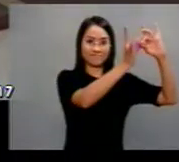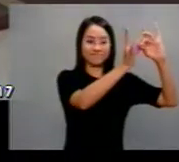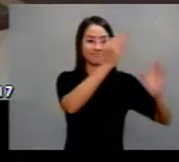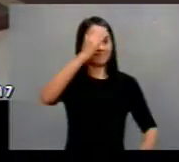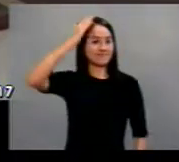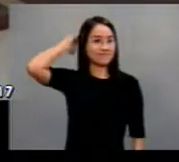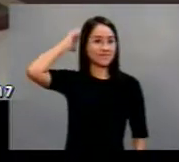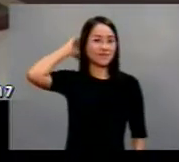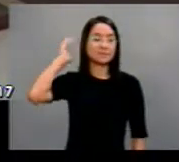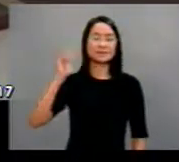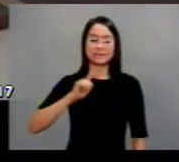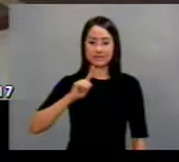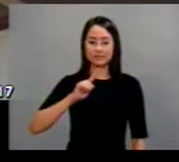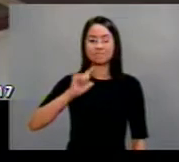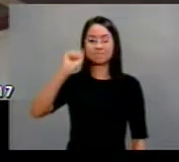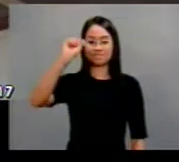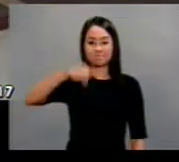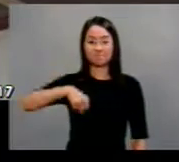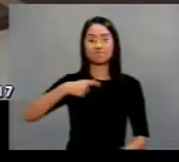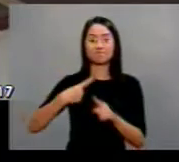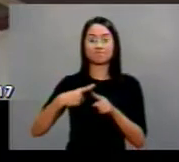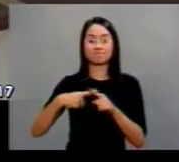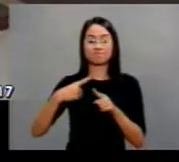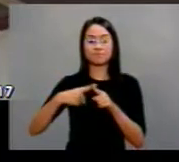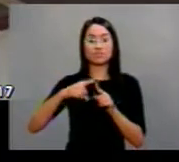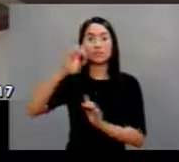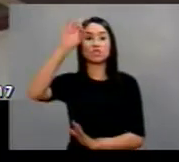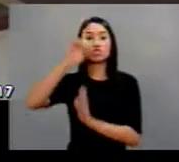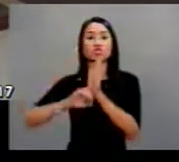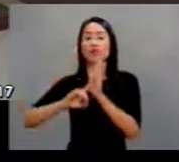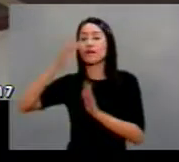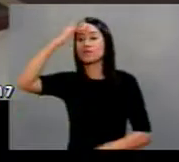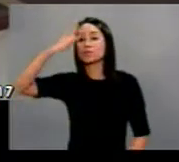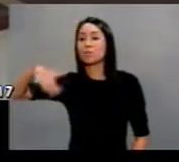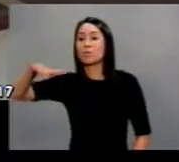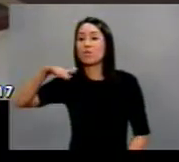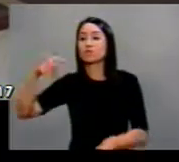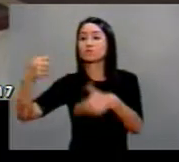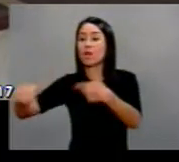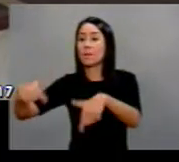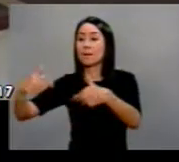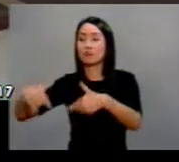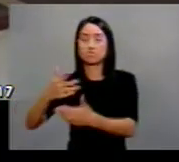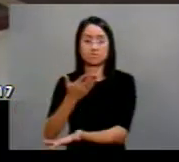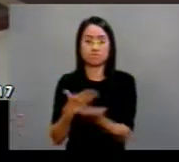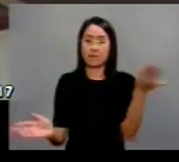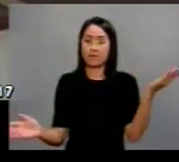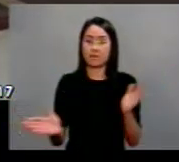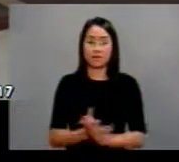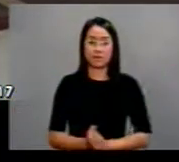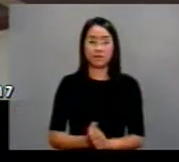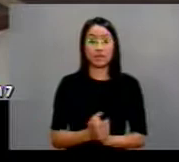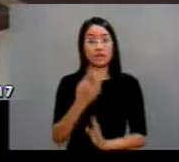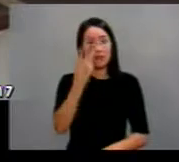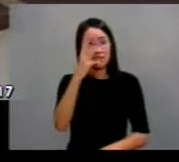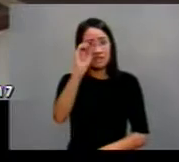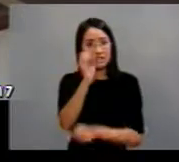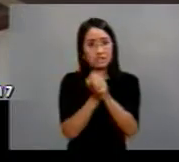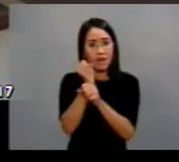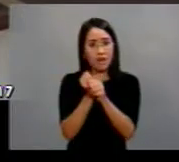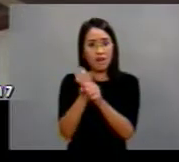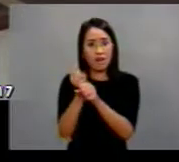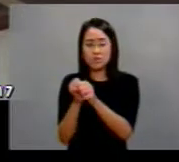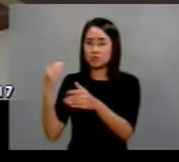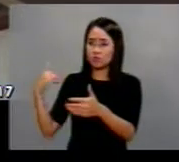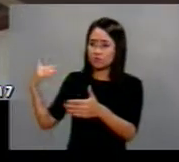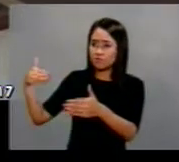os poucos direitos conquistados pela classe trabalhadora nos últimos 30 anos.